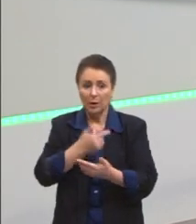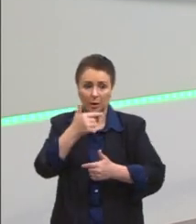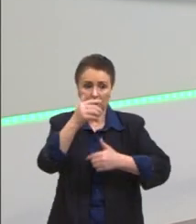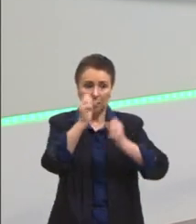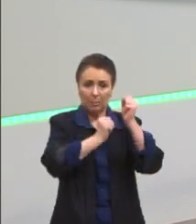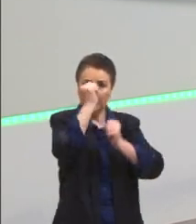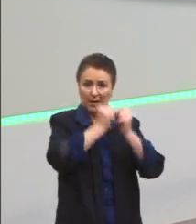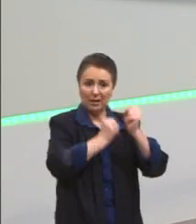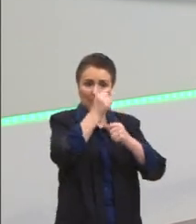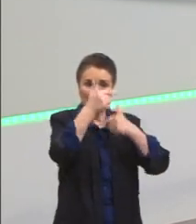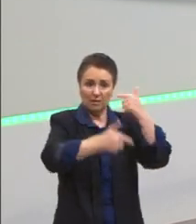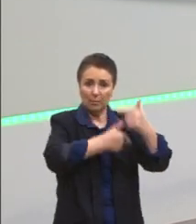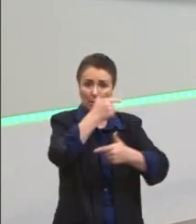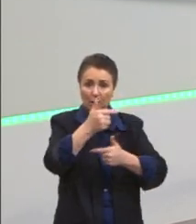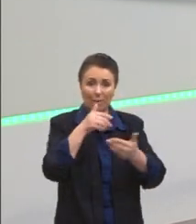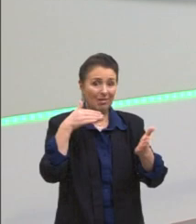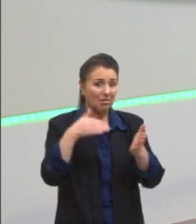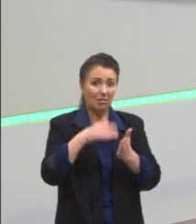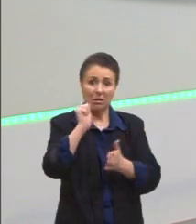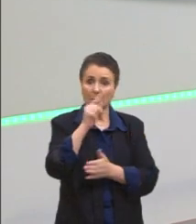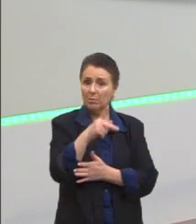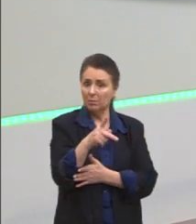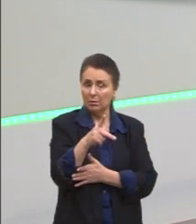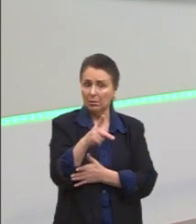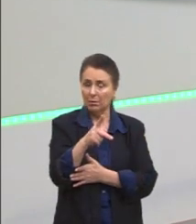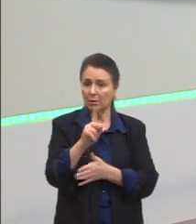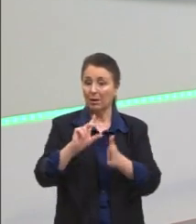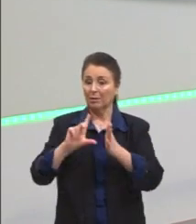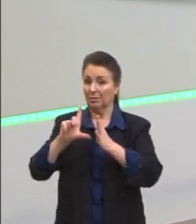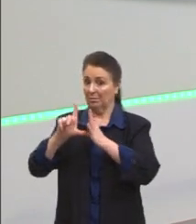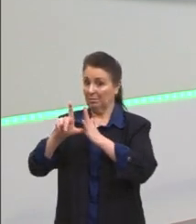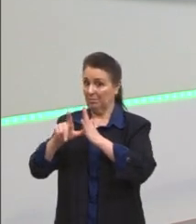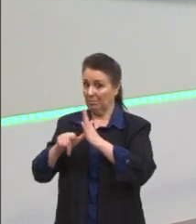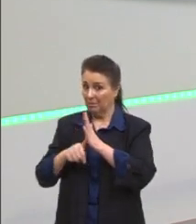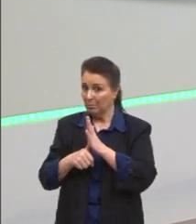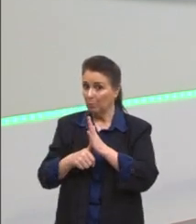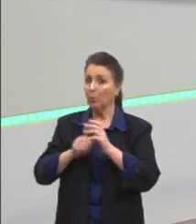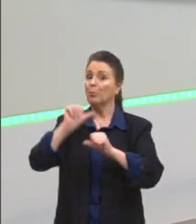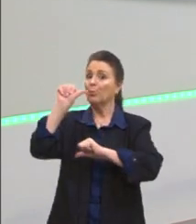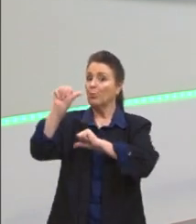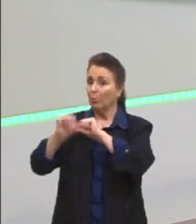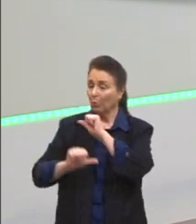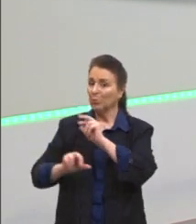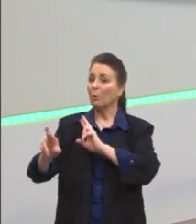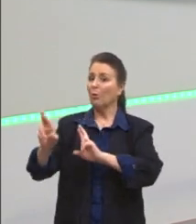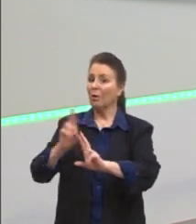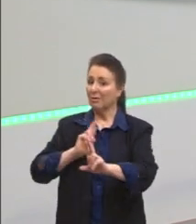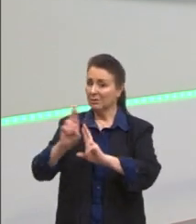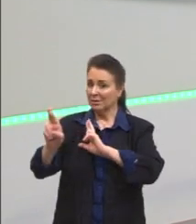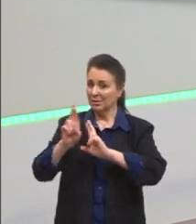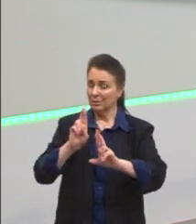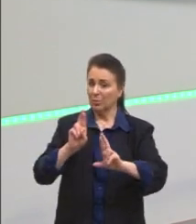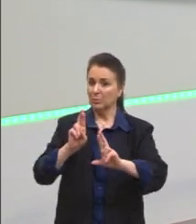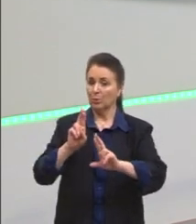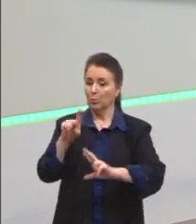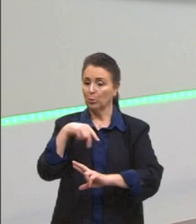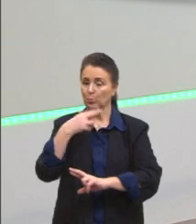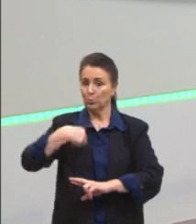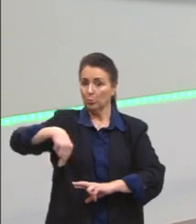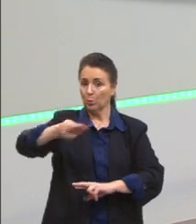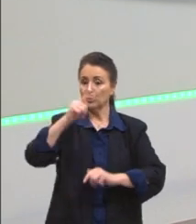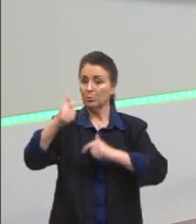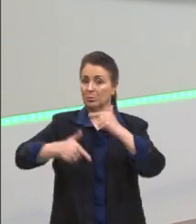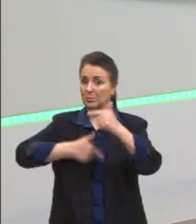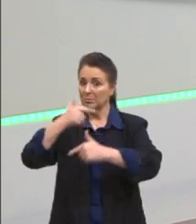aposentava na empresa né já na pós-modernidade as nossas relações nossos empregos são tudo muito rápido